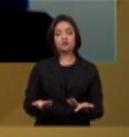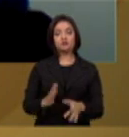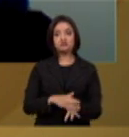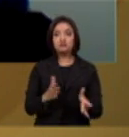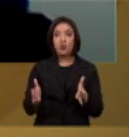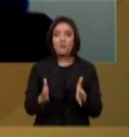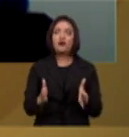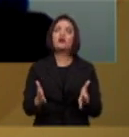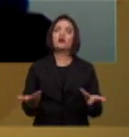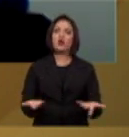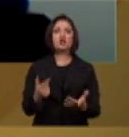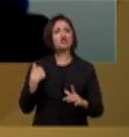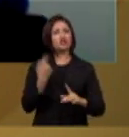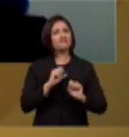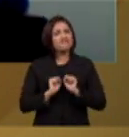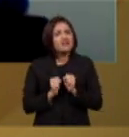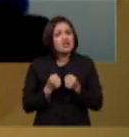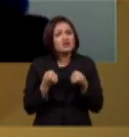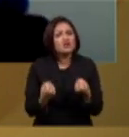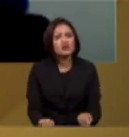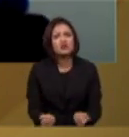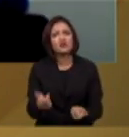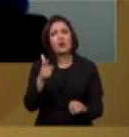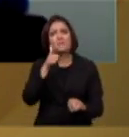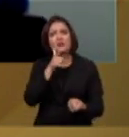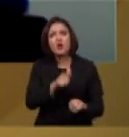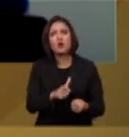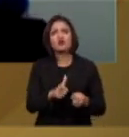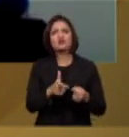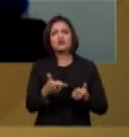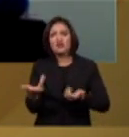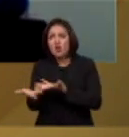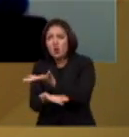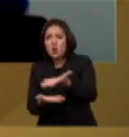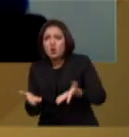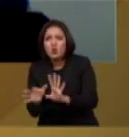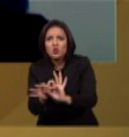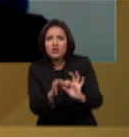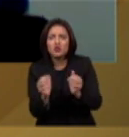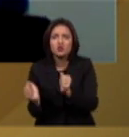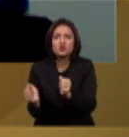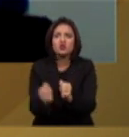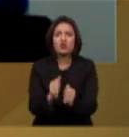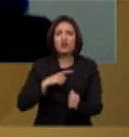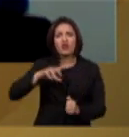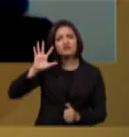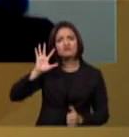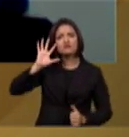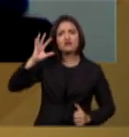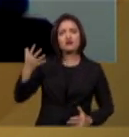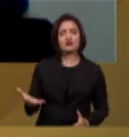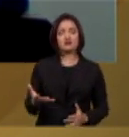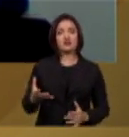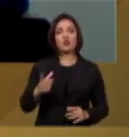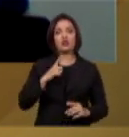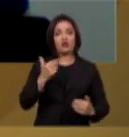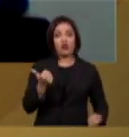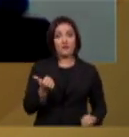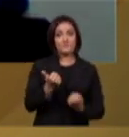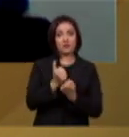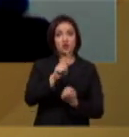nos esforçamos por buscar ações coordenadas e coerentes em todo o Ministério Público brasileiro, com apoio do